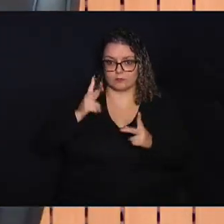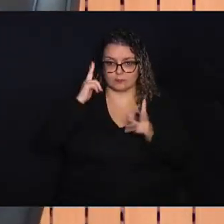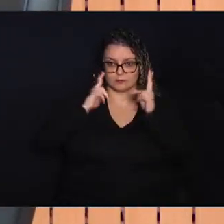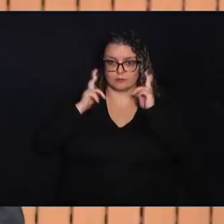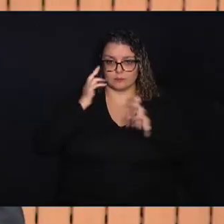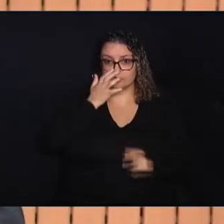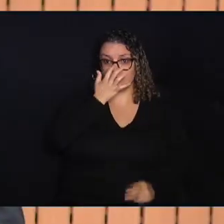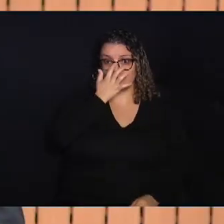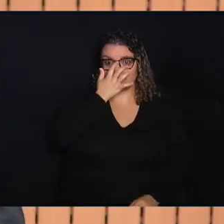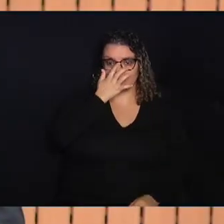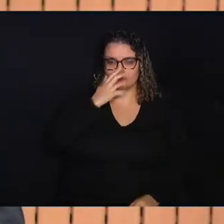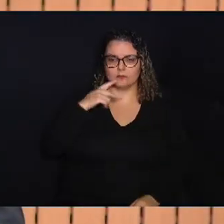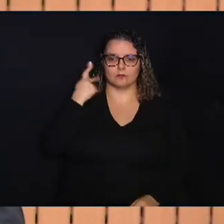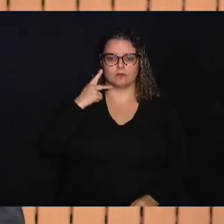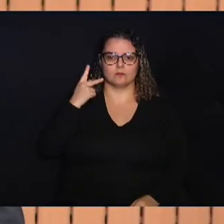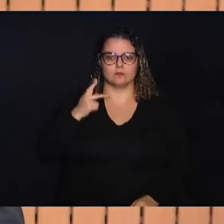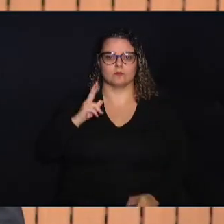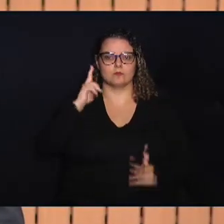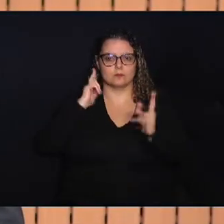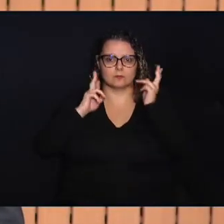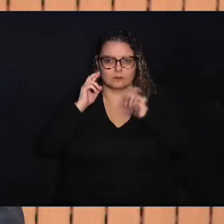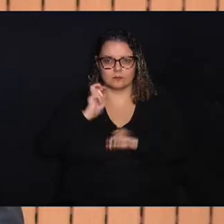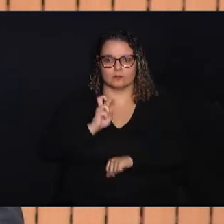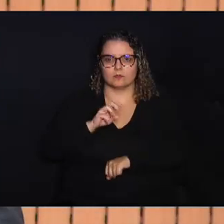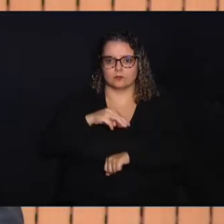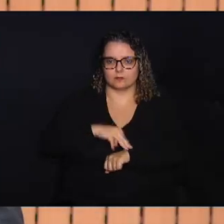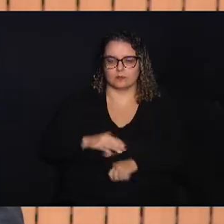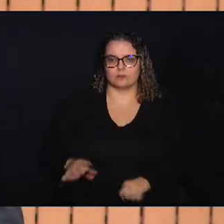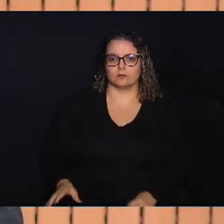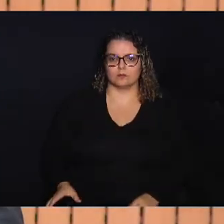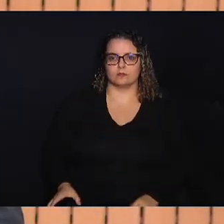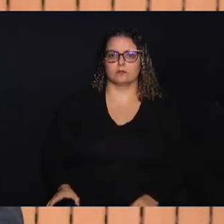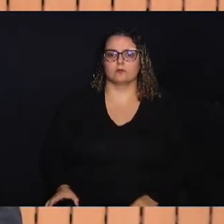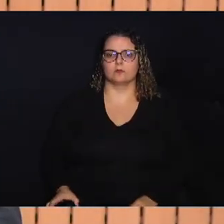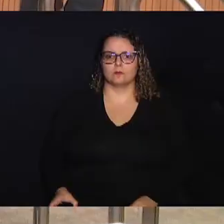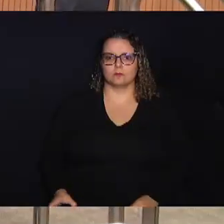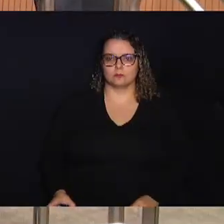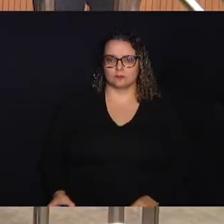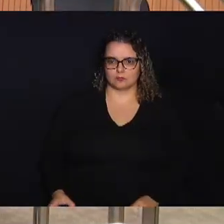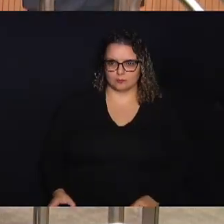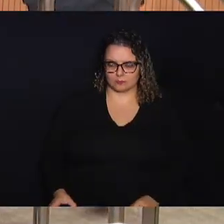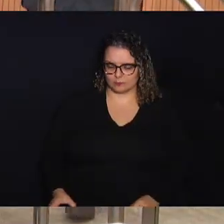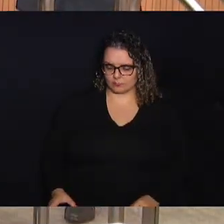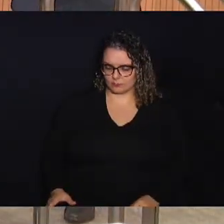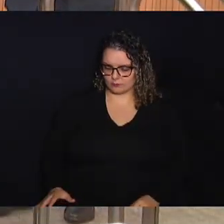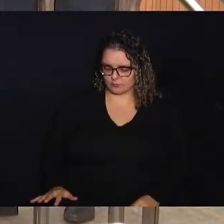Cabelo. Vereador Edivaldo Cabelo tem a tribuna por 5 minutos.